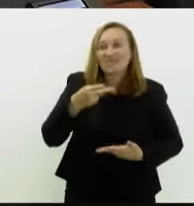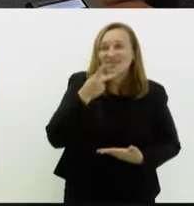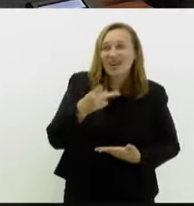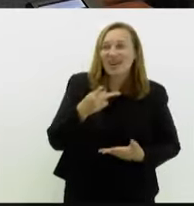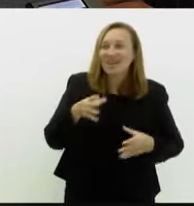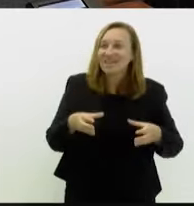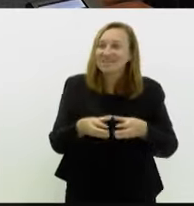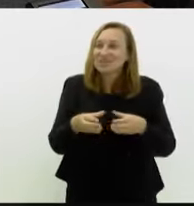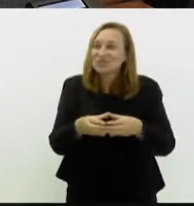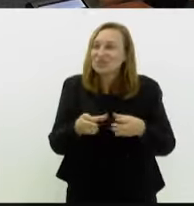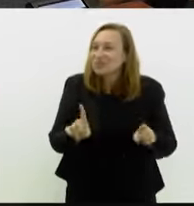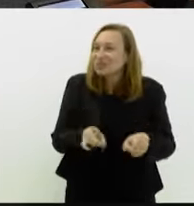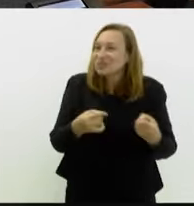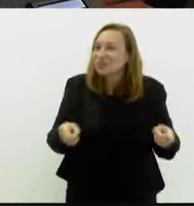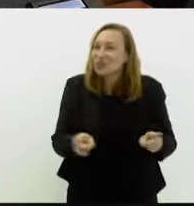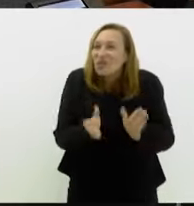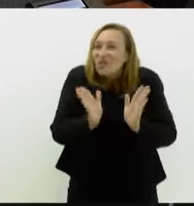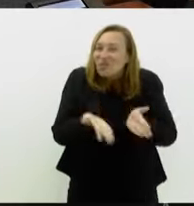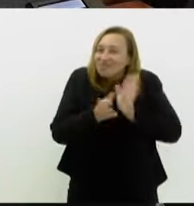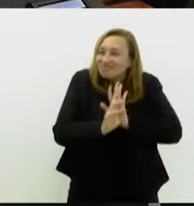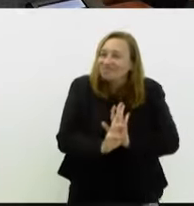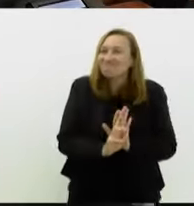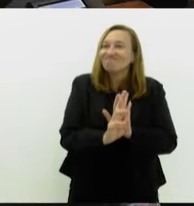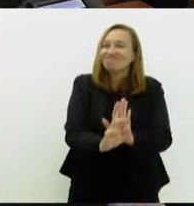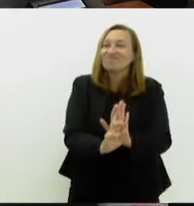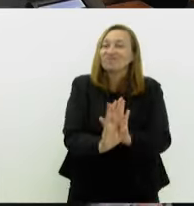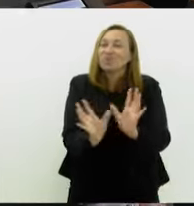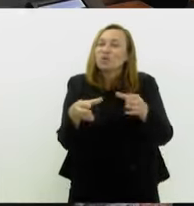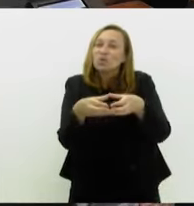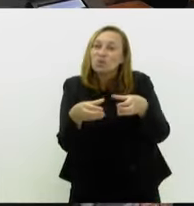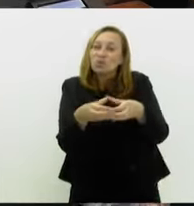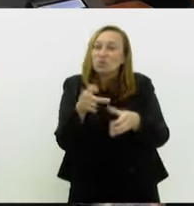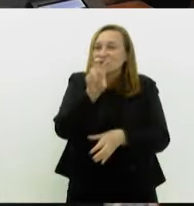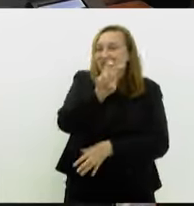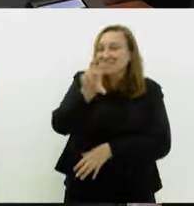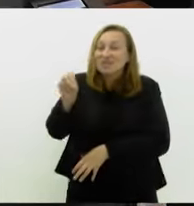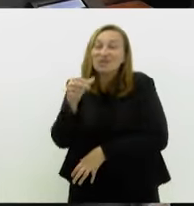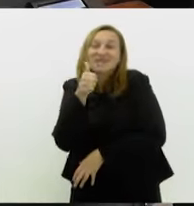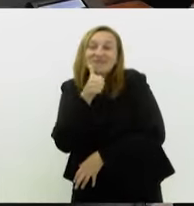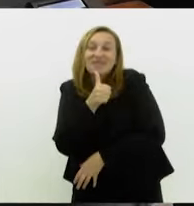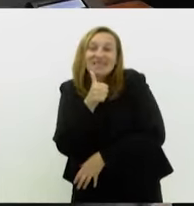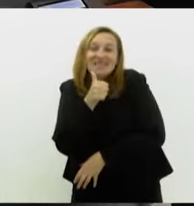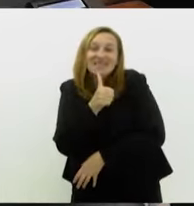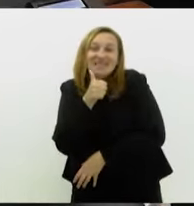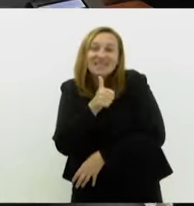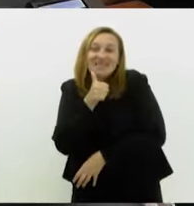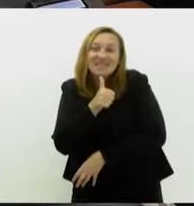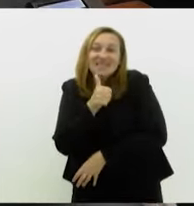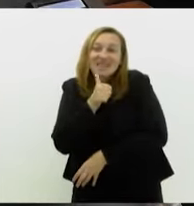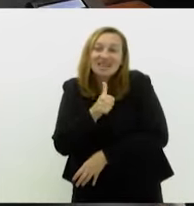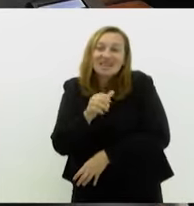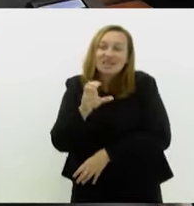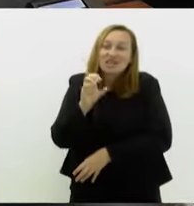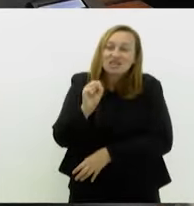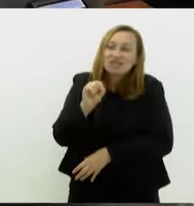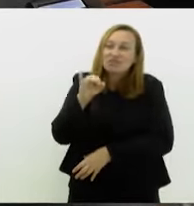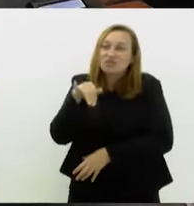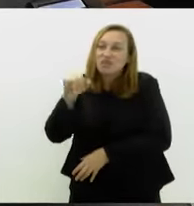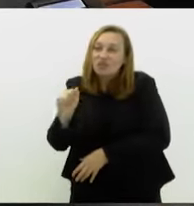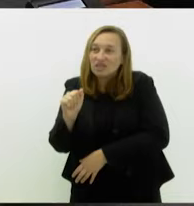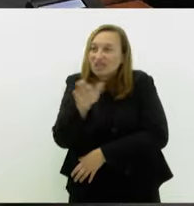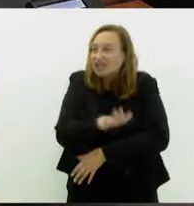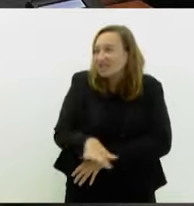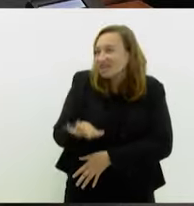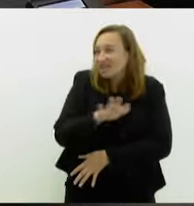orquestra aqui hoje está representando um grupo de 50 meninas que formam a orquestra sinfônica juvenil Chiquinha